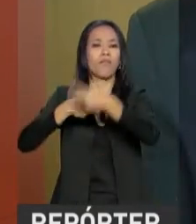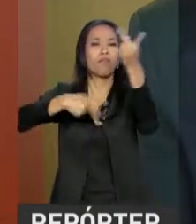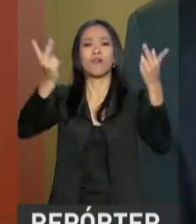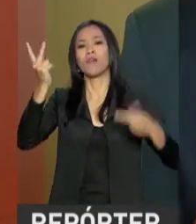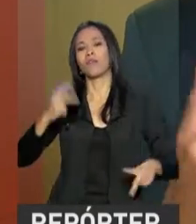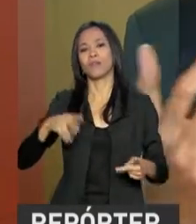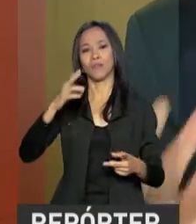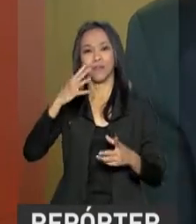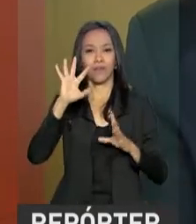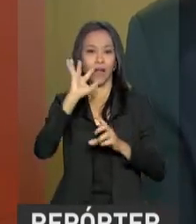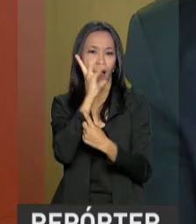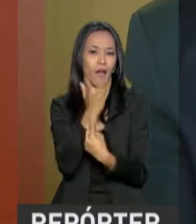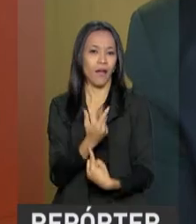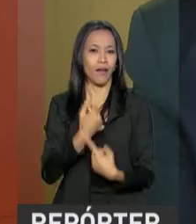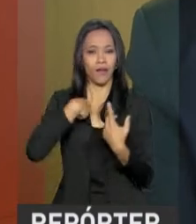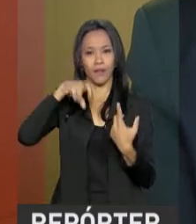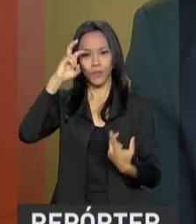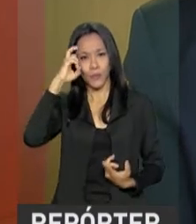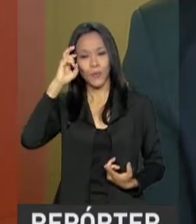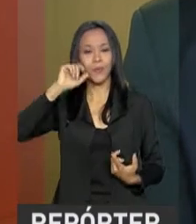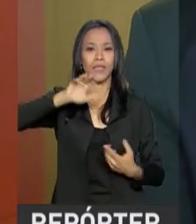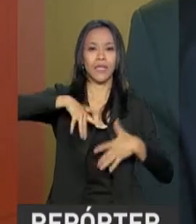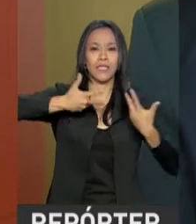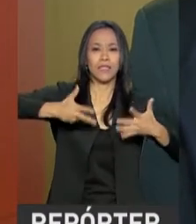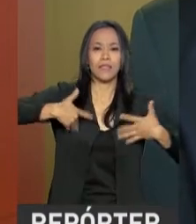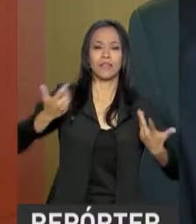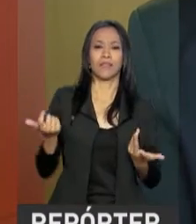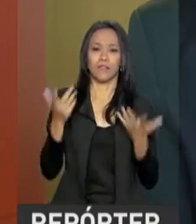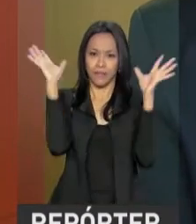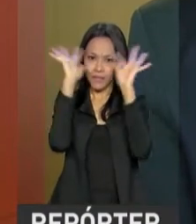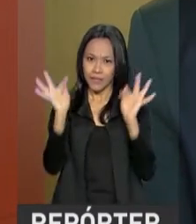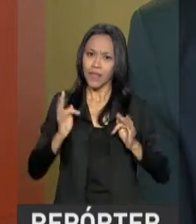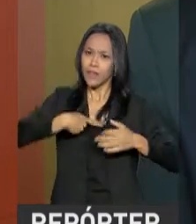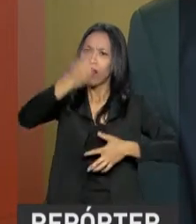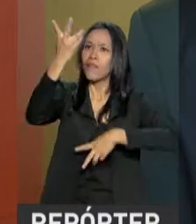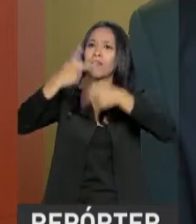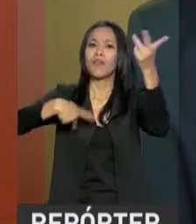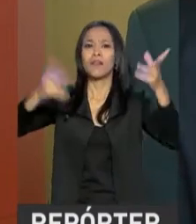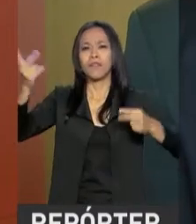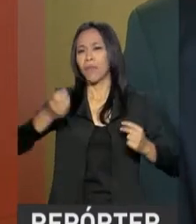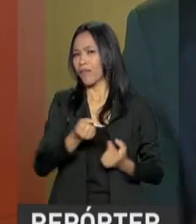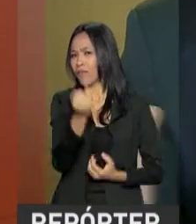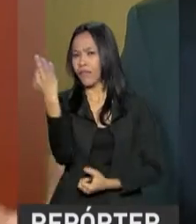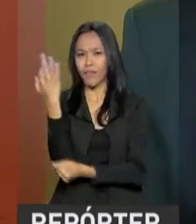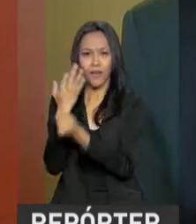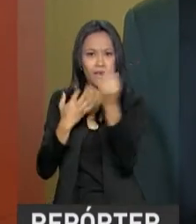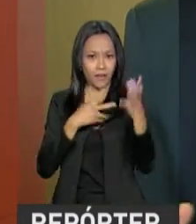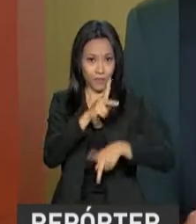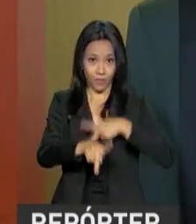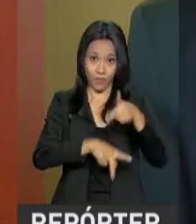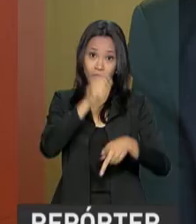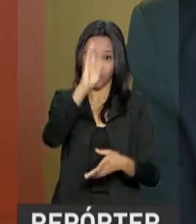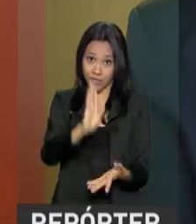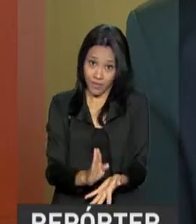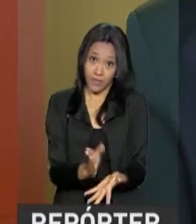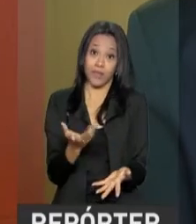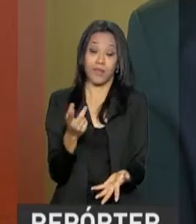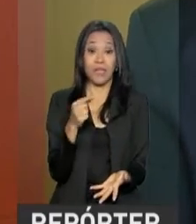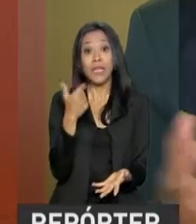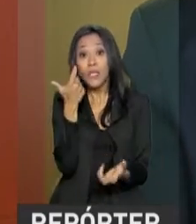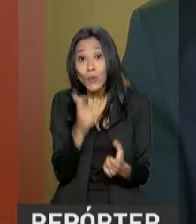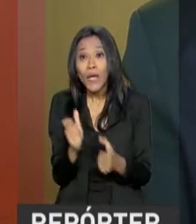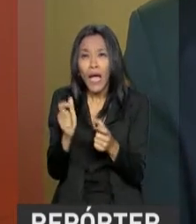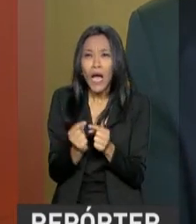levando alegria, levando felicidade para muitos brasileiros, sobretudo daquelas regiões onde